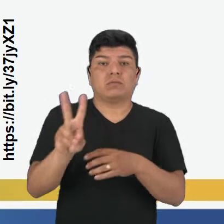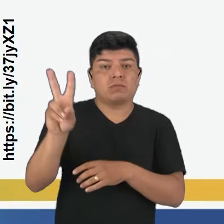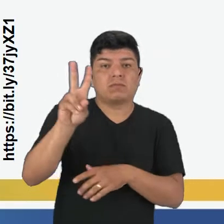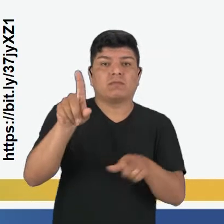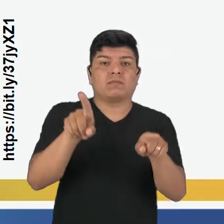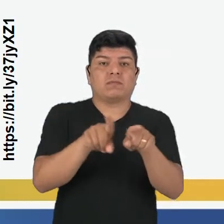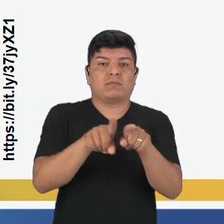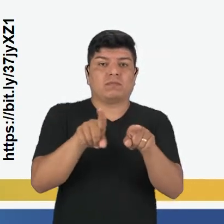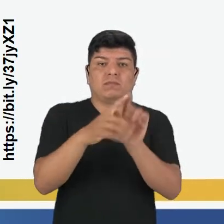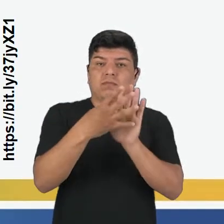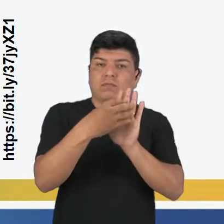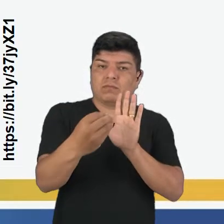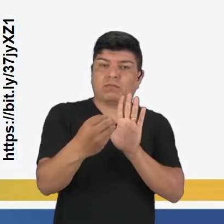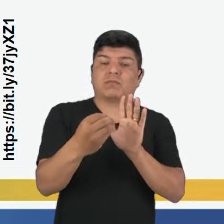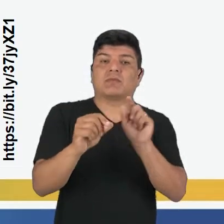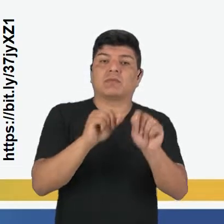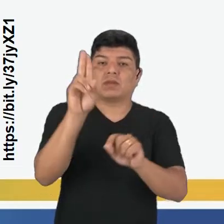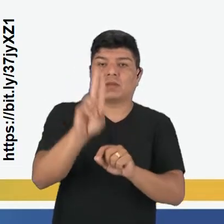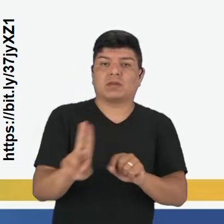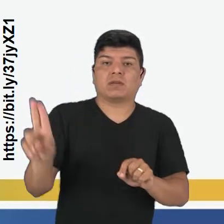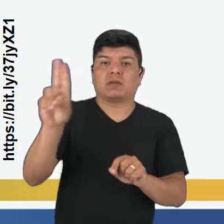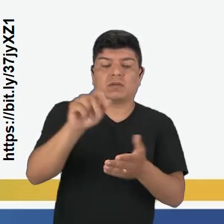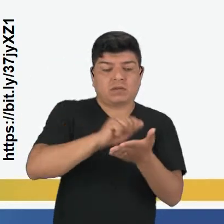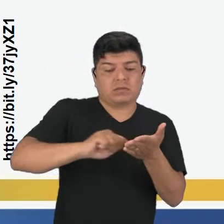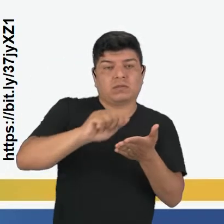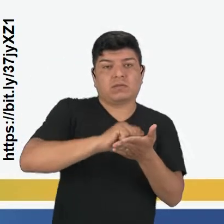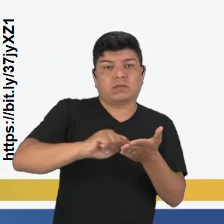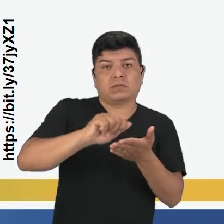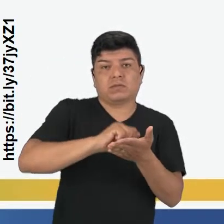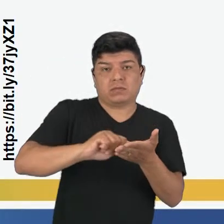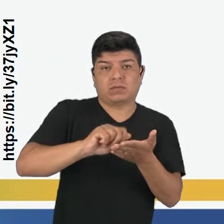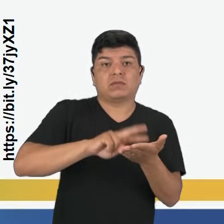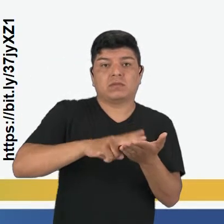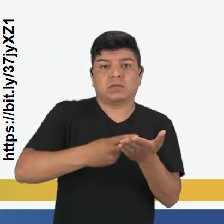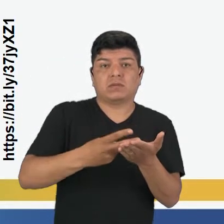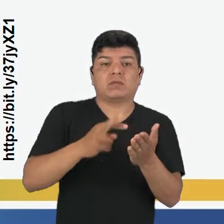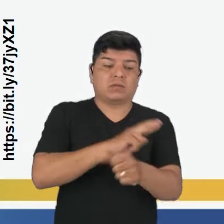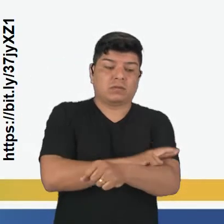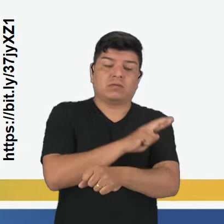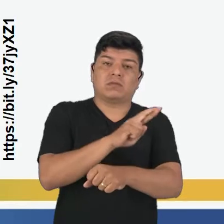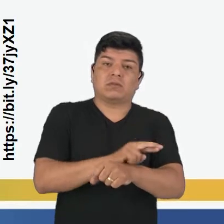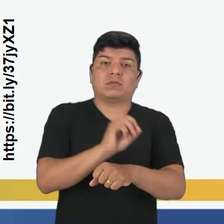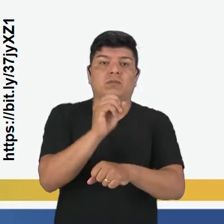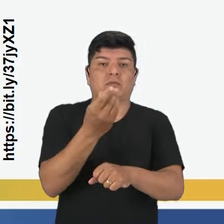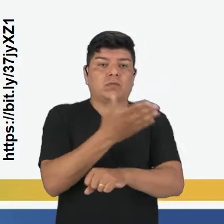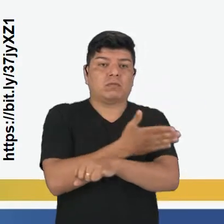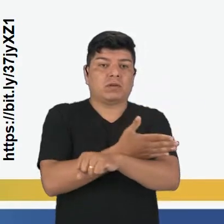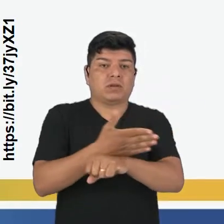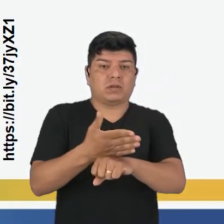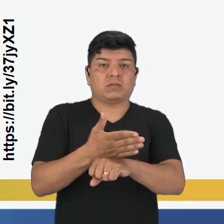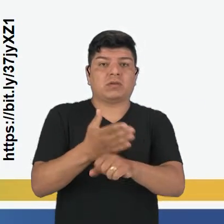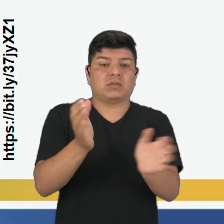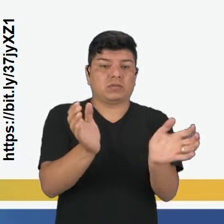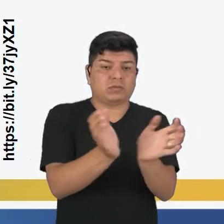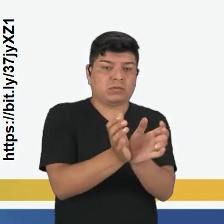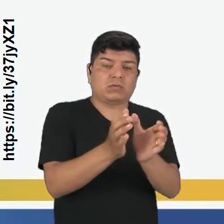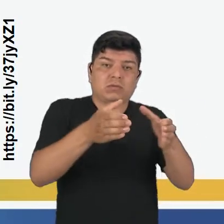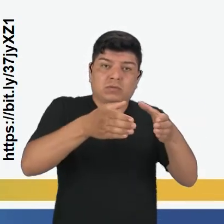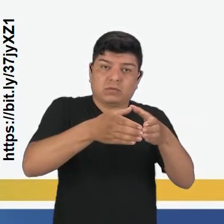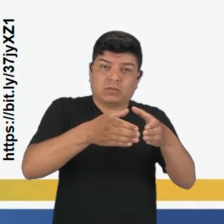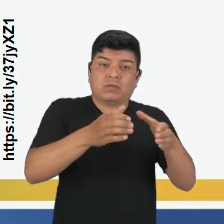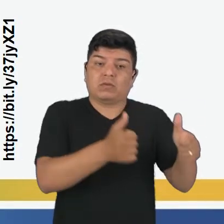cuja performance é usualmente escrita e codificada por uma religião ou pelas tradições de uma comunidade.